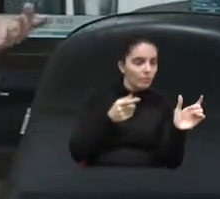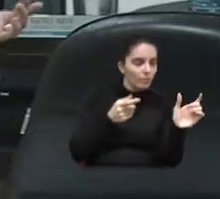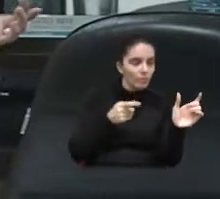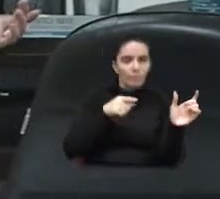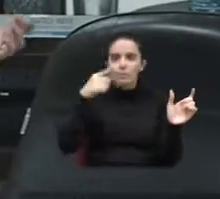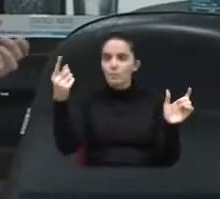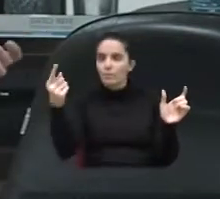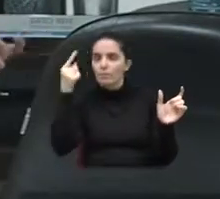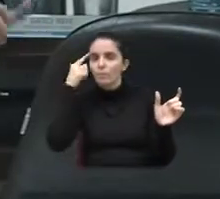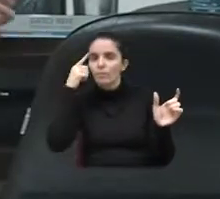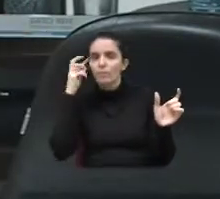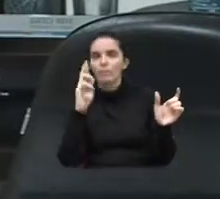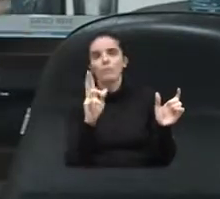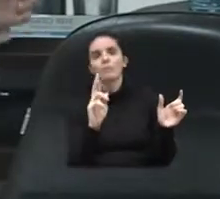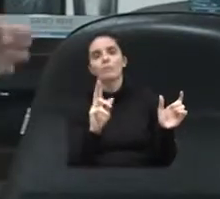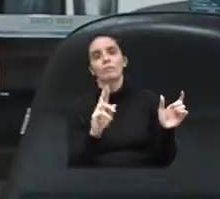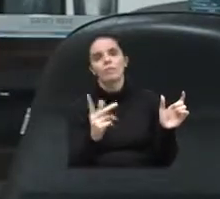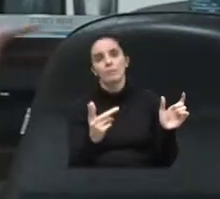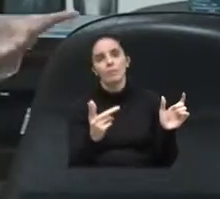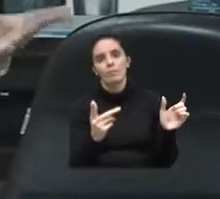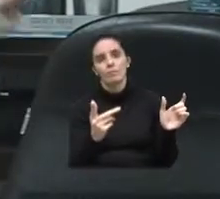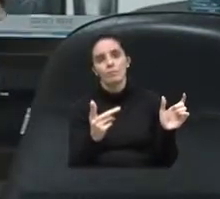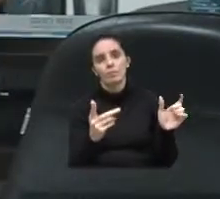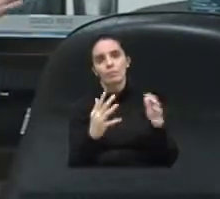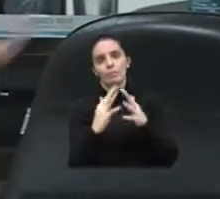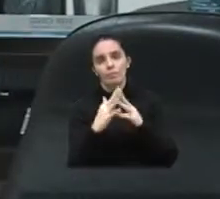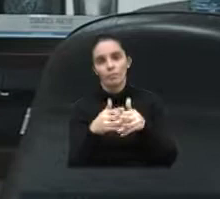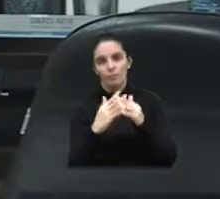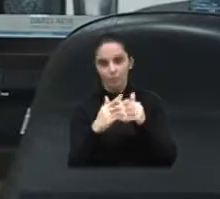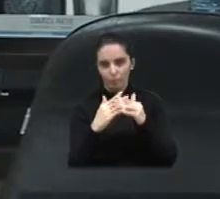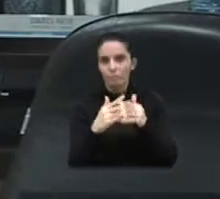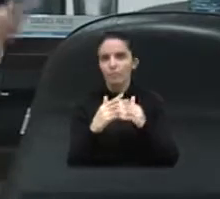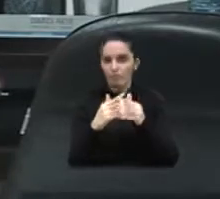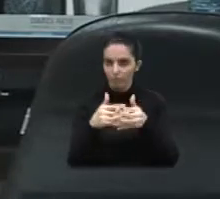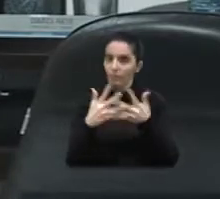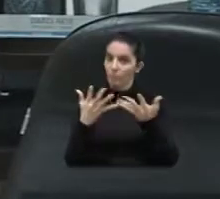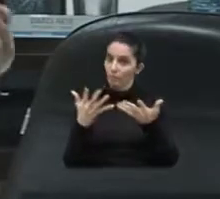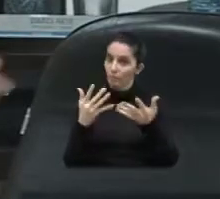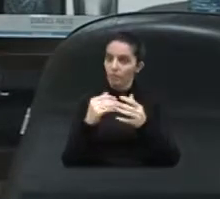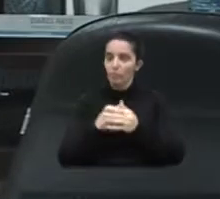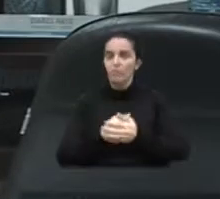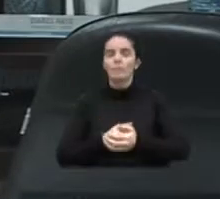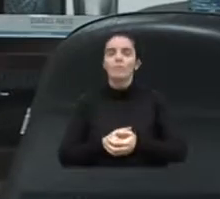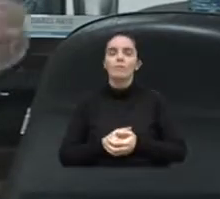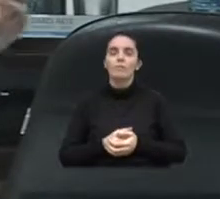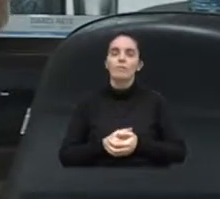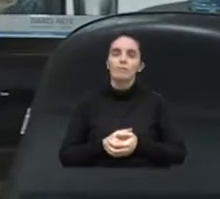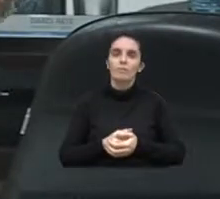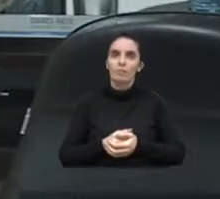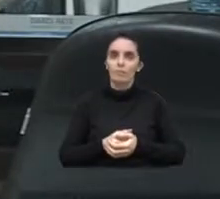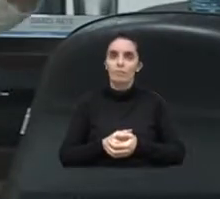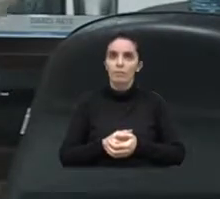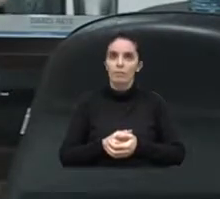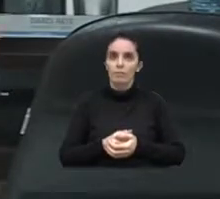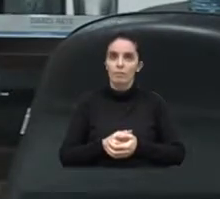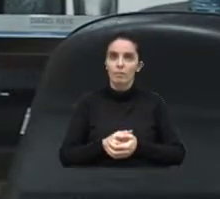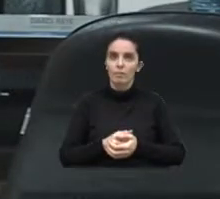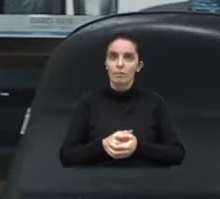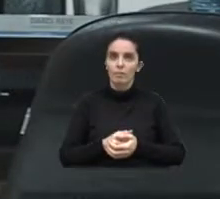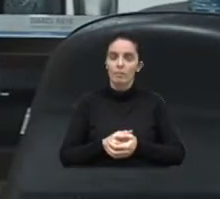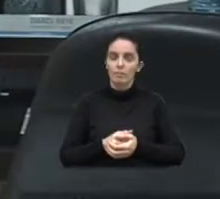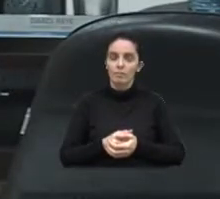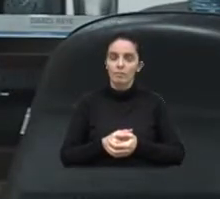forma diferente e aí acaba uma situação um pouco complicada, um pouco constrangedora e chegamos em